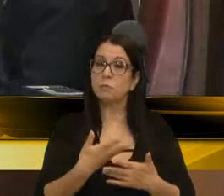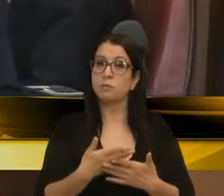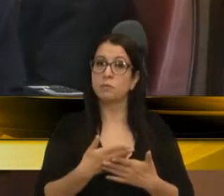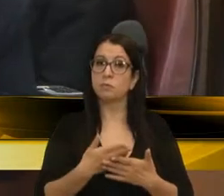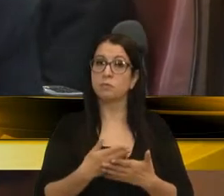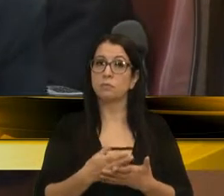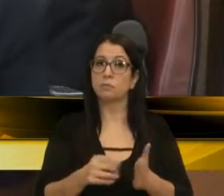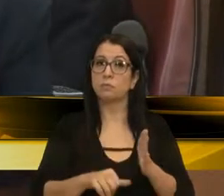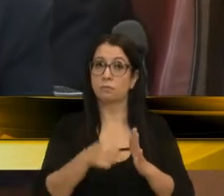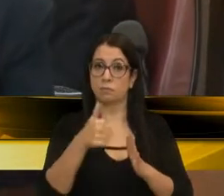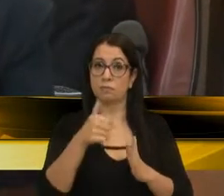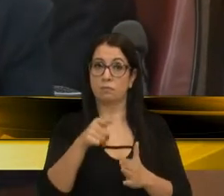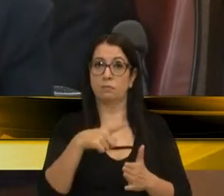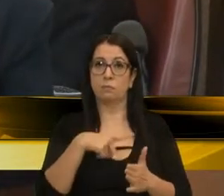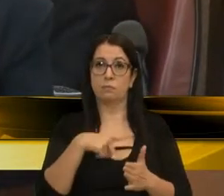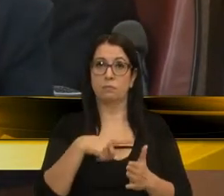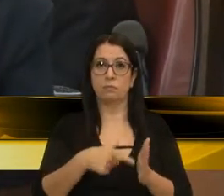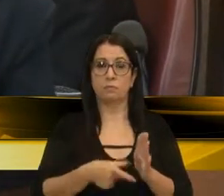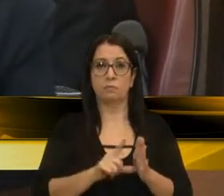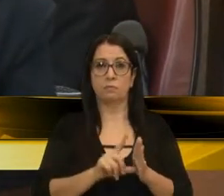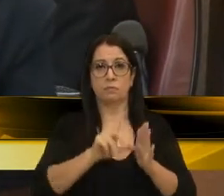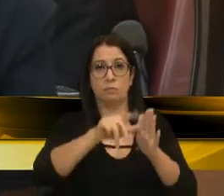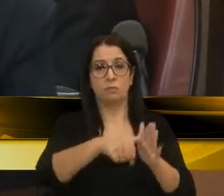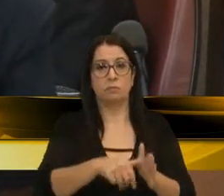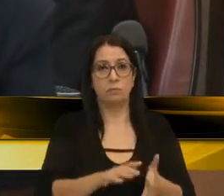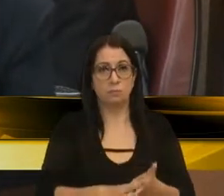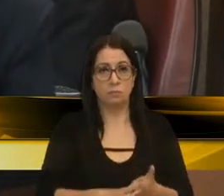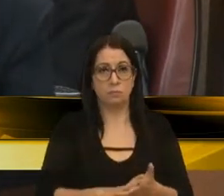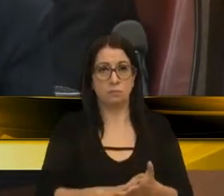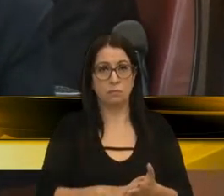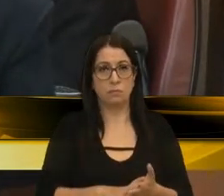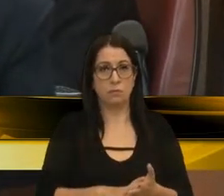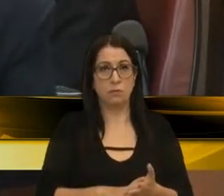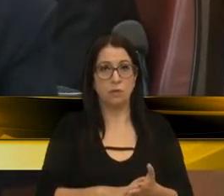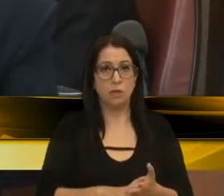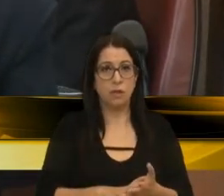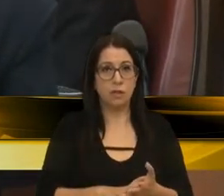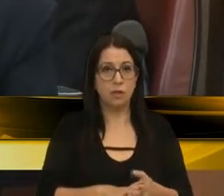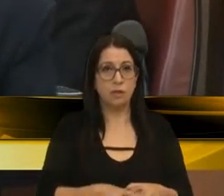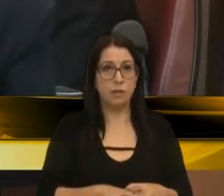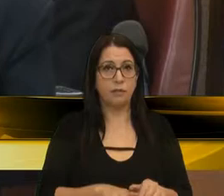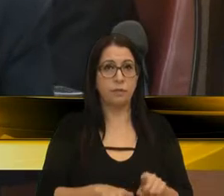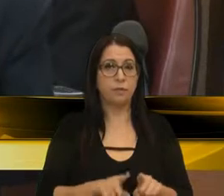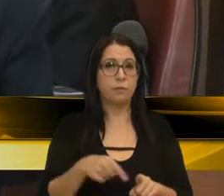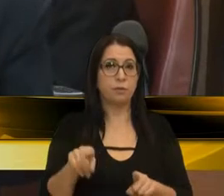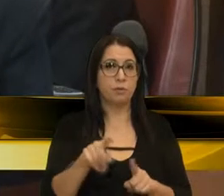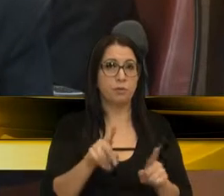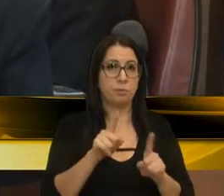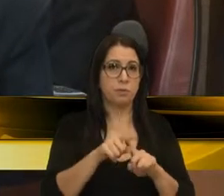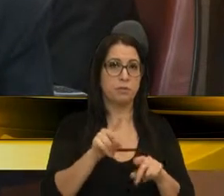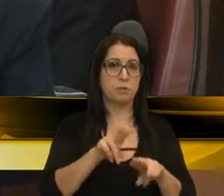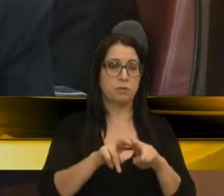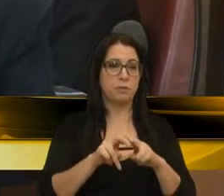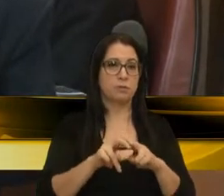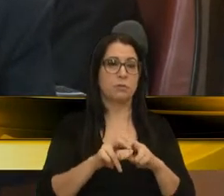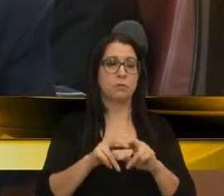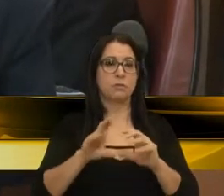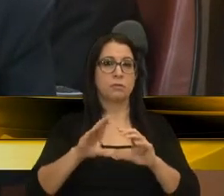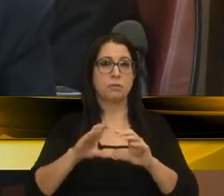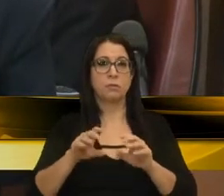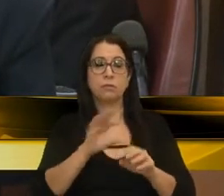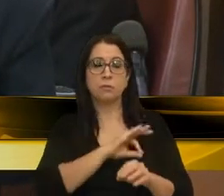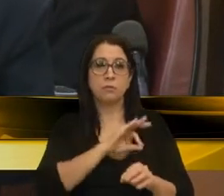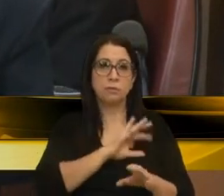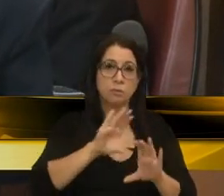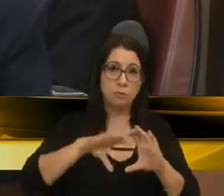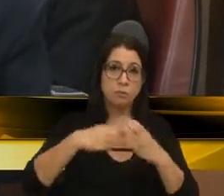melhor que exijo antes do que depois. Agora... Polícia comunitária, onde